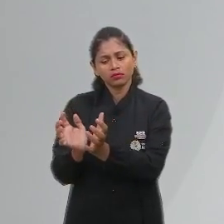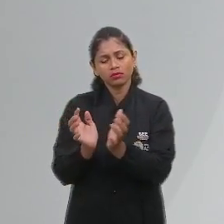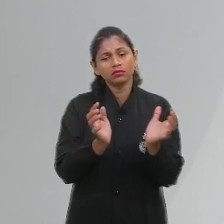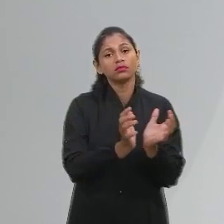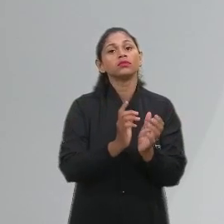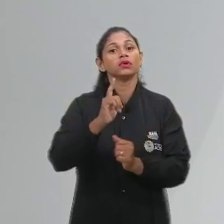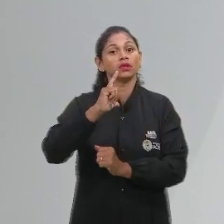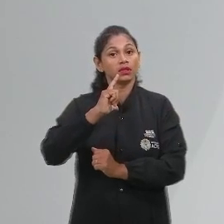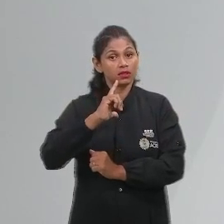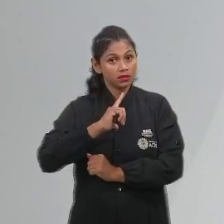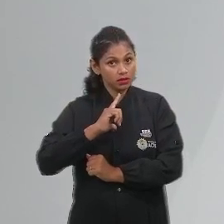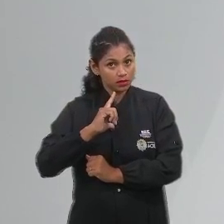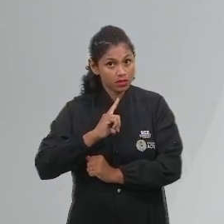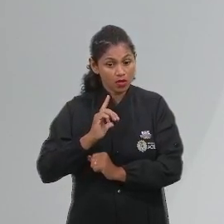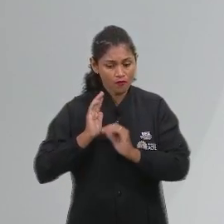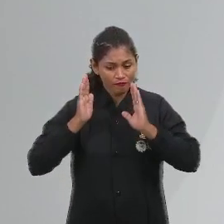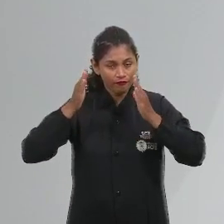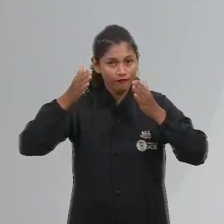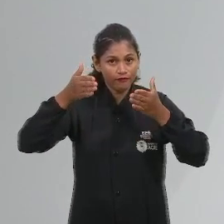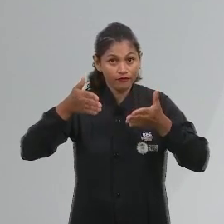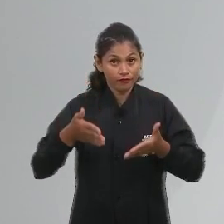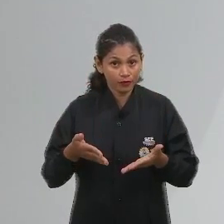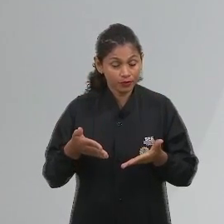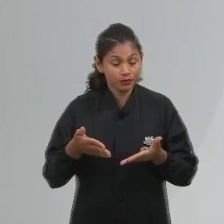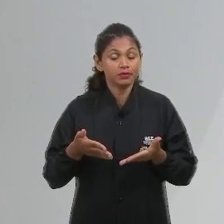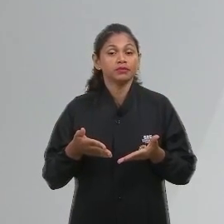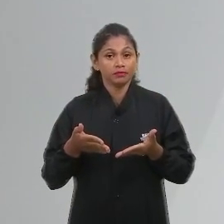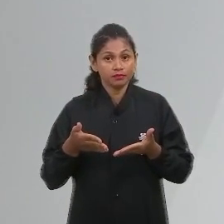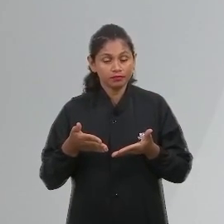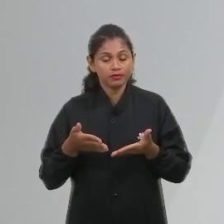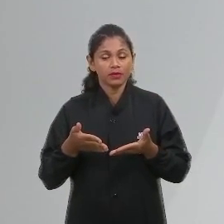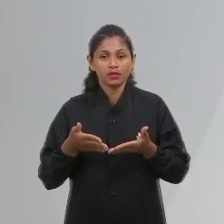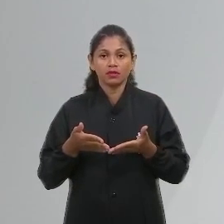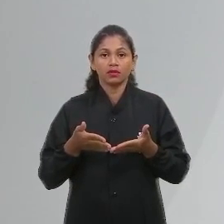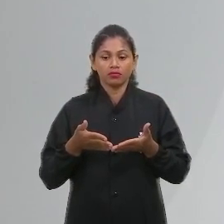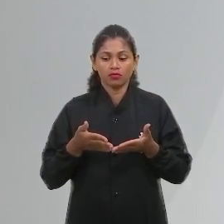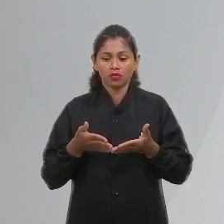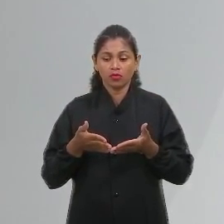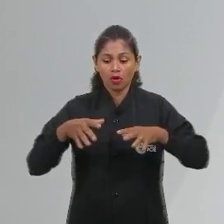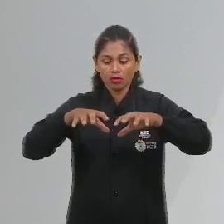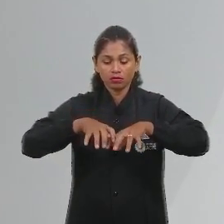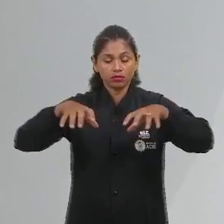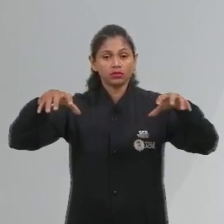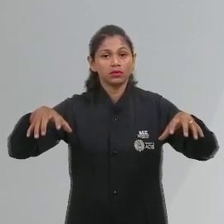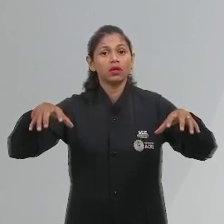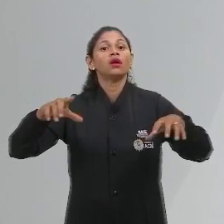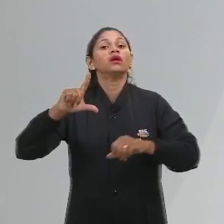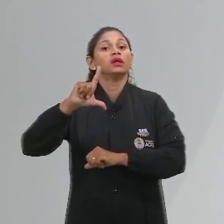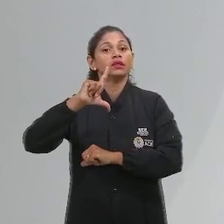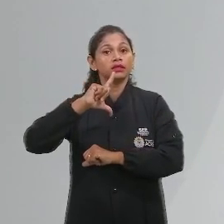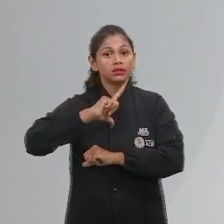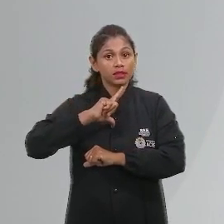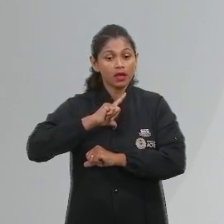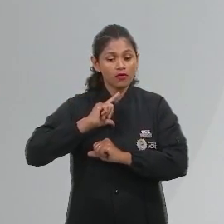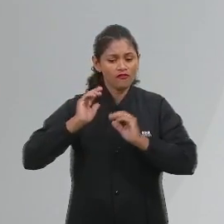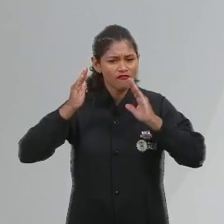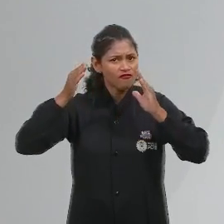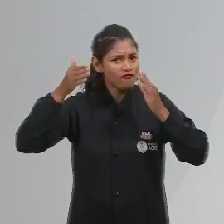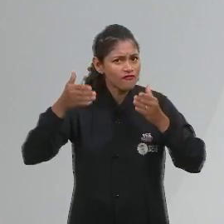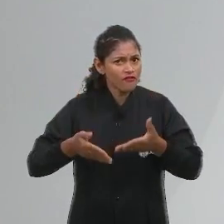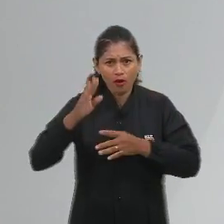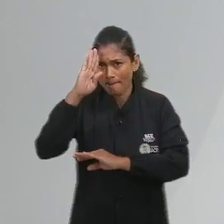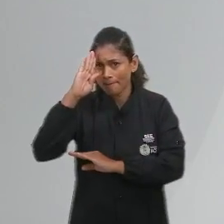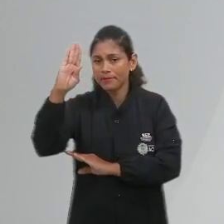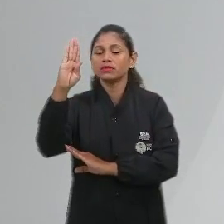campo de atuação, ou em outras palavras, cada ciência tem o seu objeto de estudo. Qual, por exemplo, o objeto